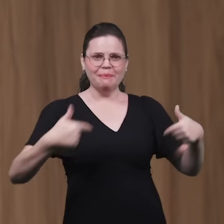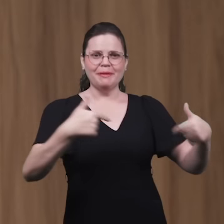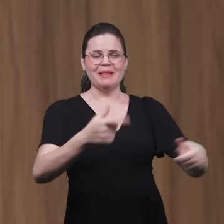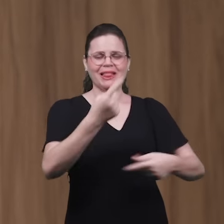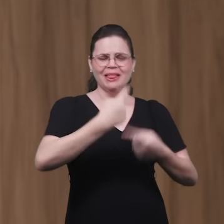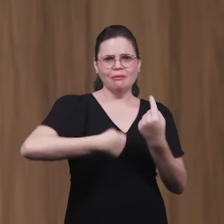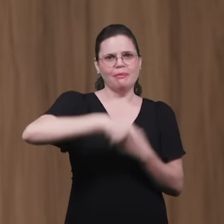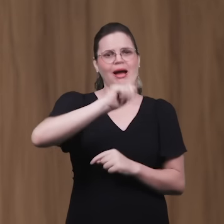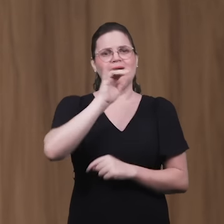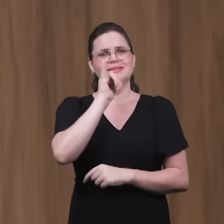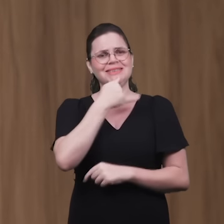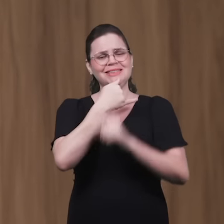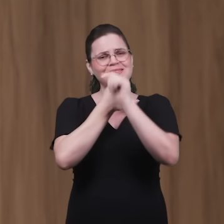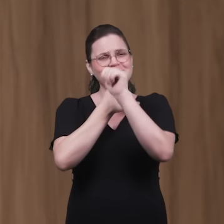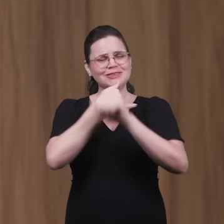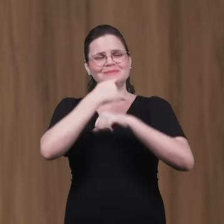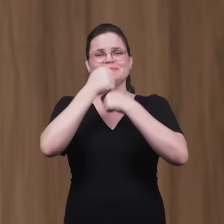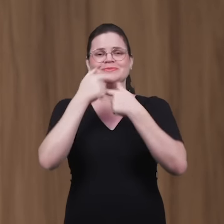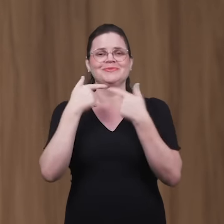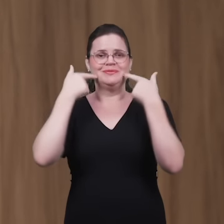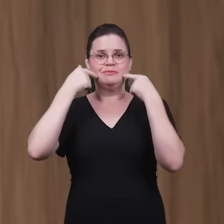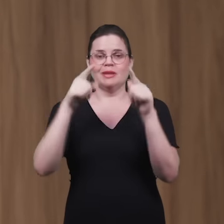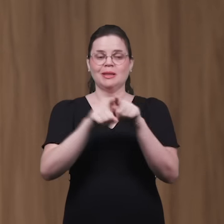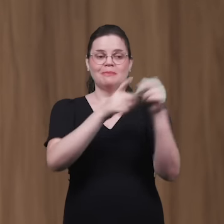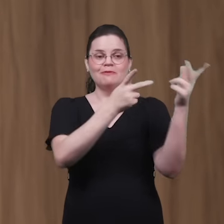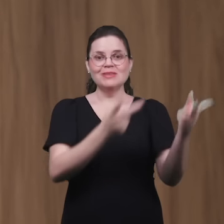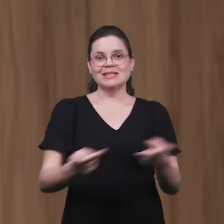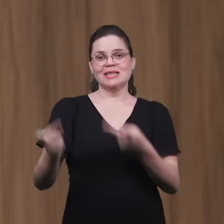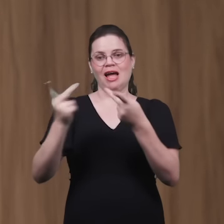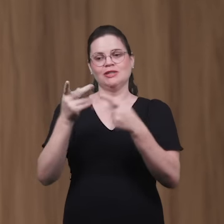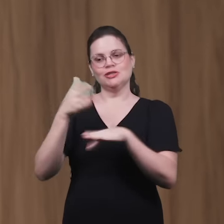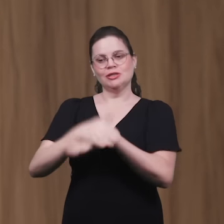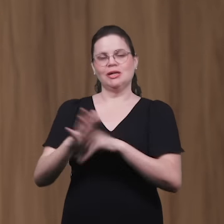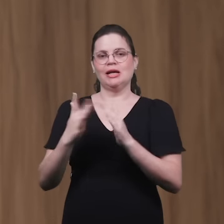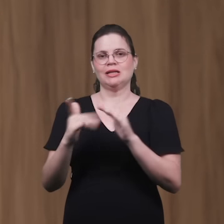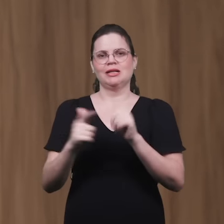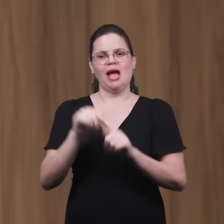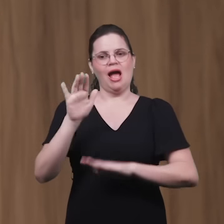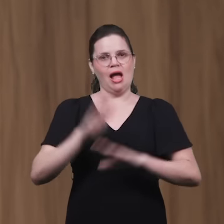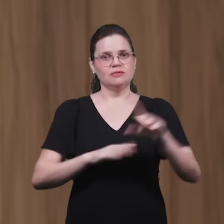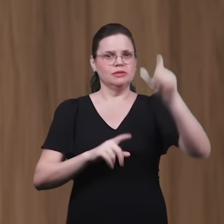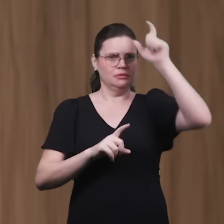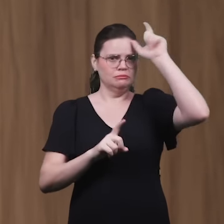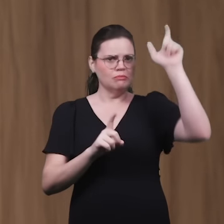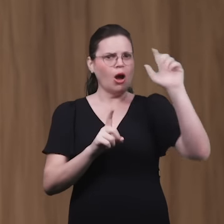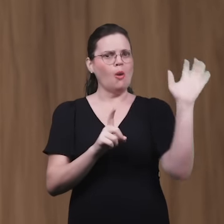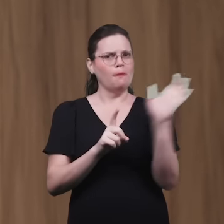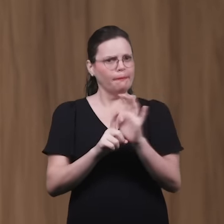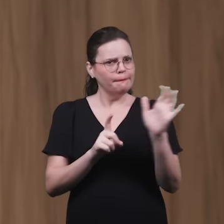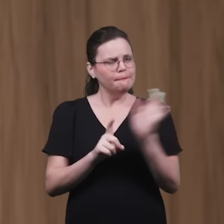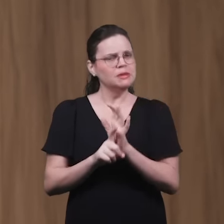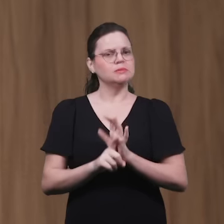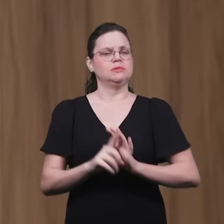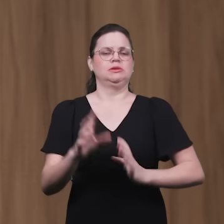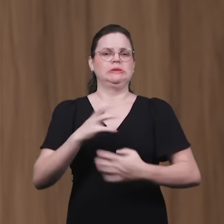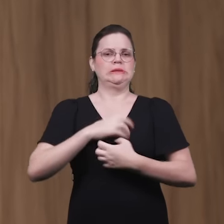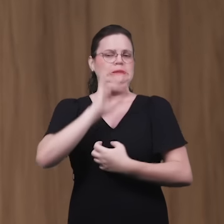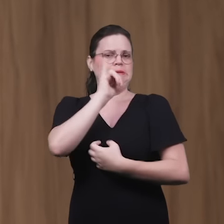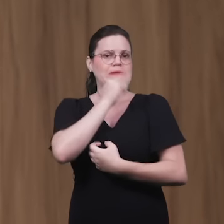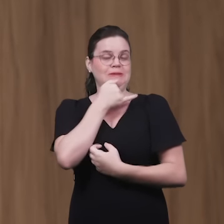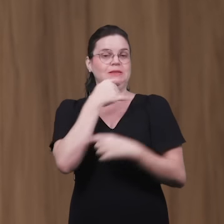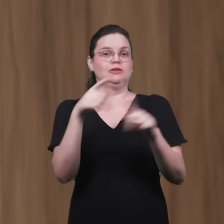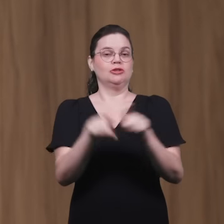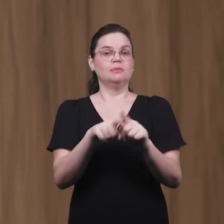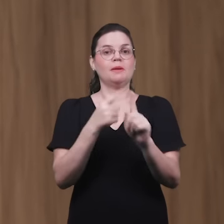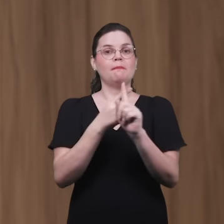Outros que são às vezes de fora, visitantes que entram, e às vezes oprimidos e tristes também, na hora do